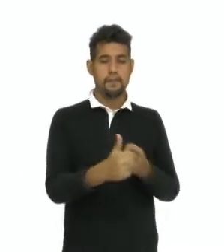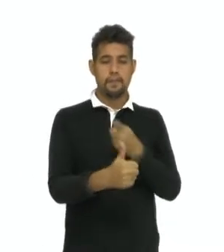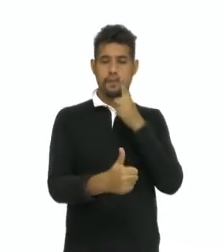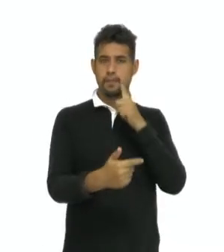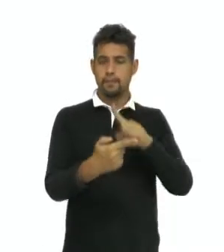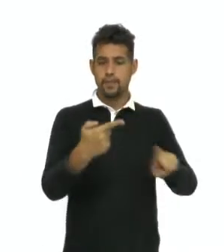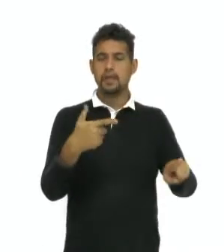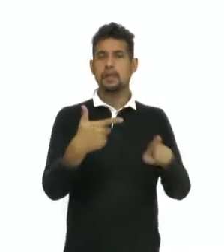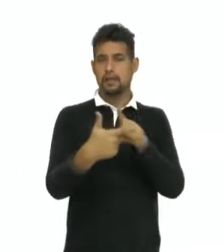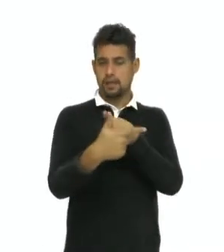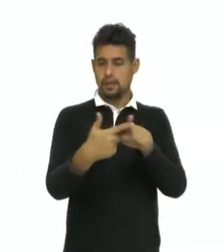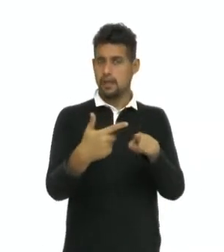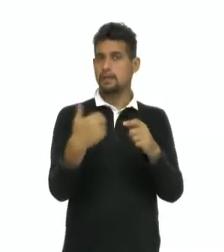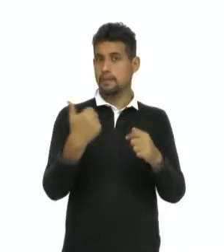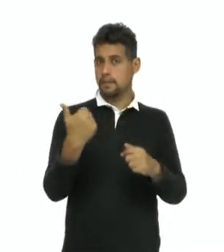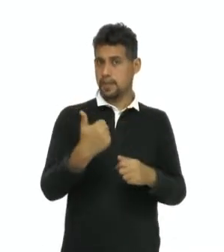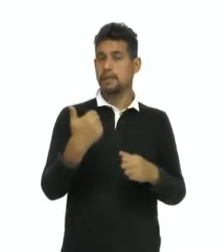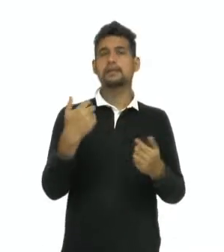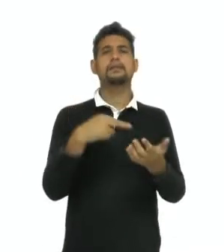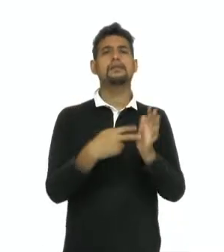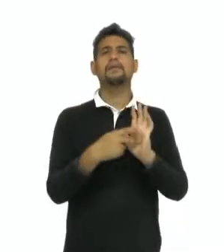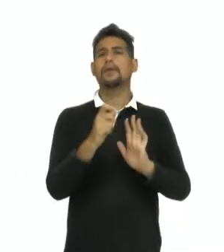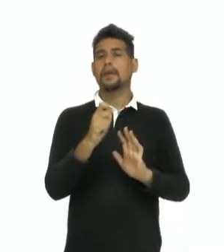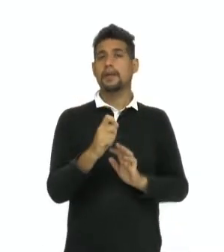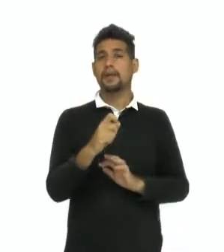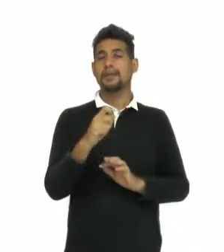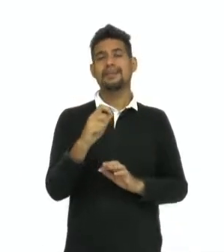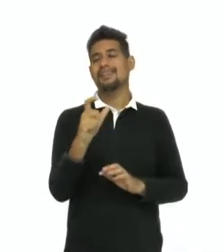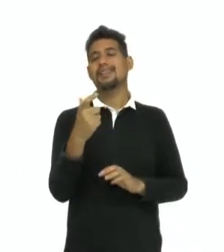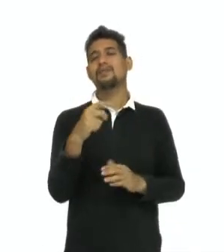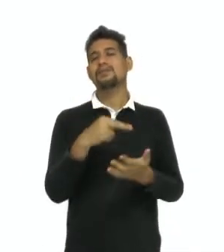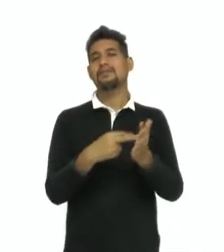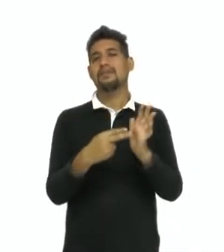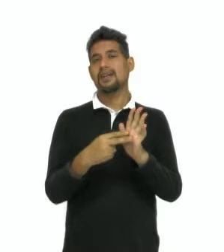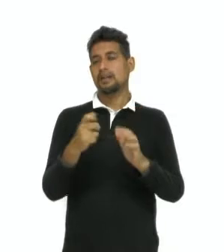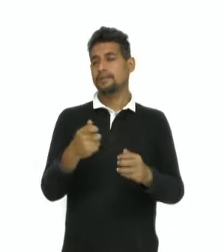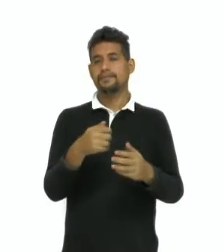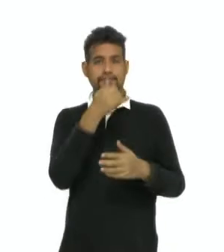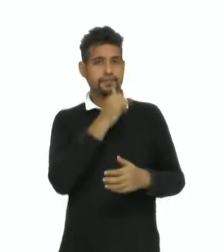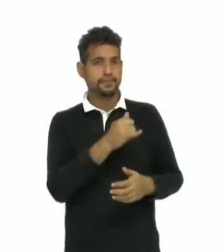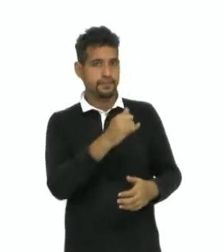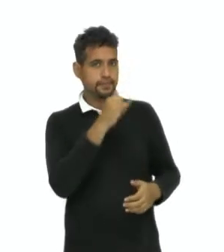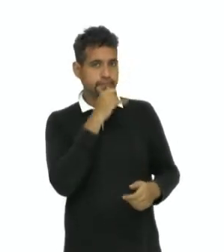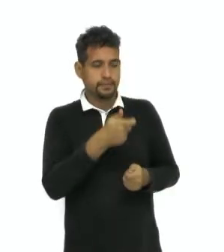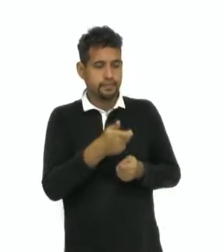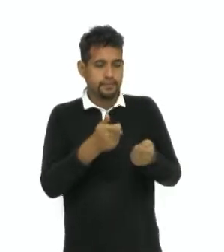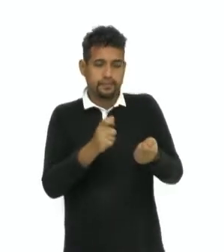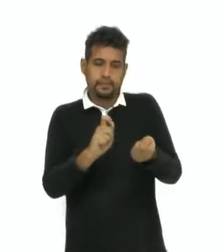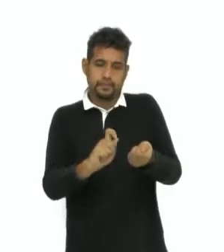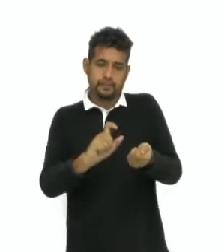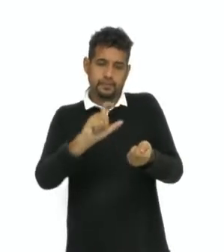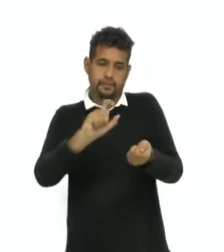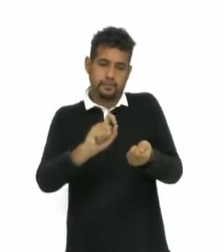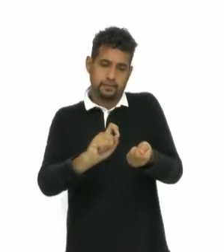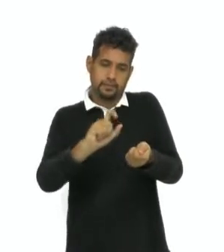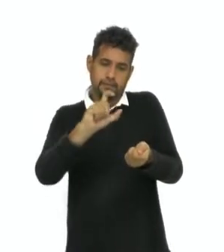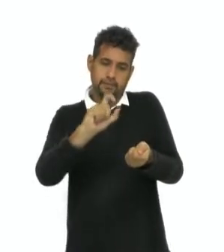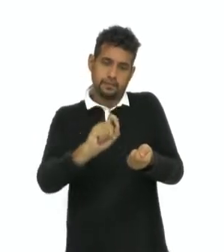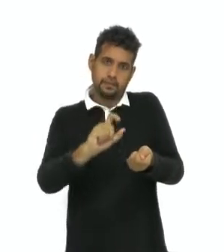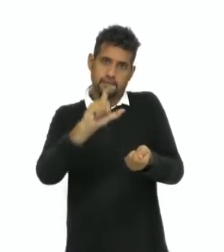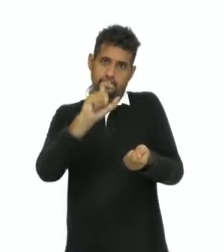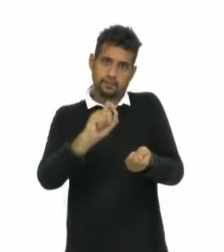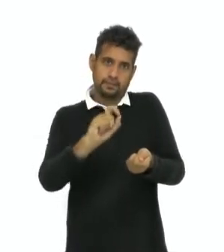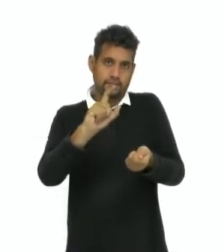sendo que pilhas e baterias primárias não são recarregáveis, ou seja, todo o reagente é consumido